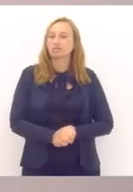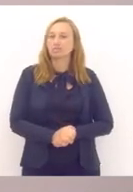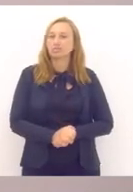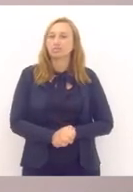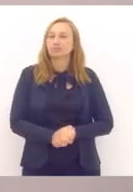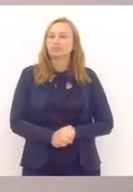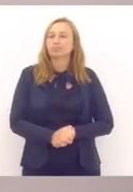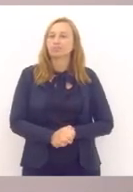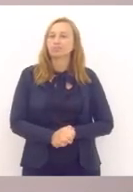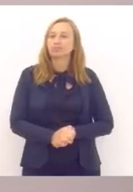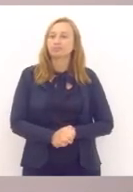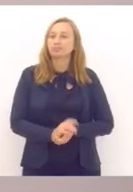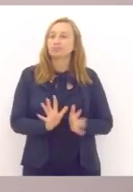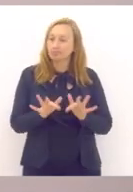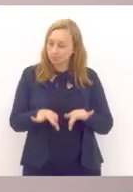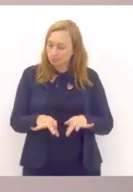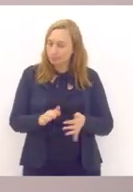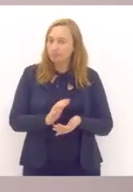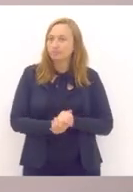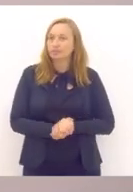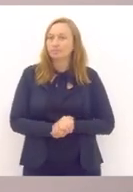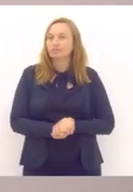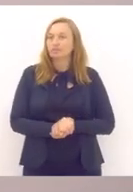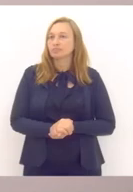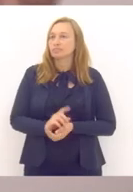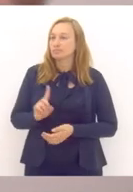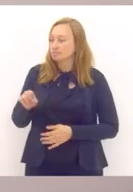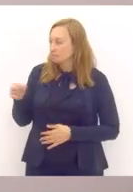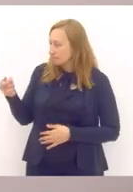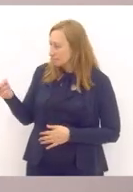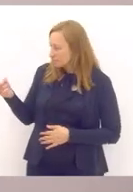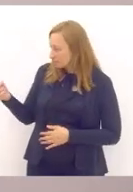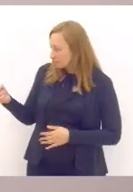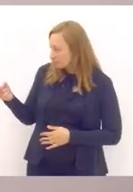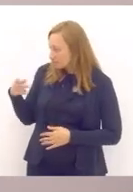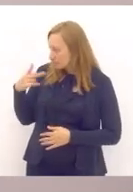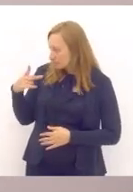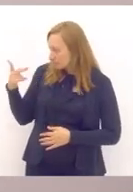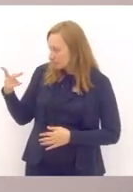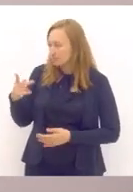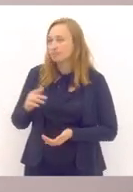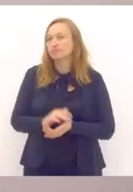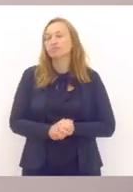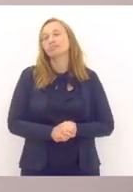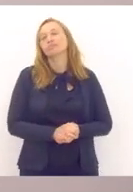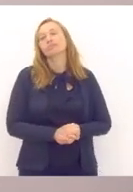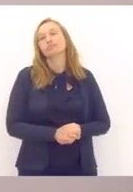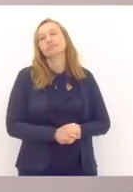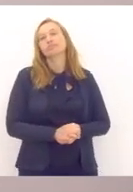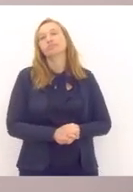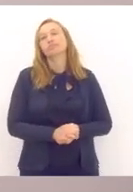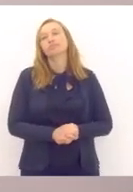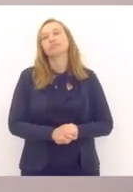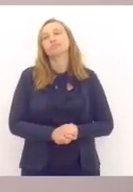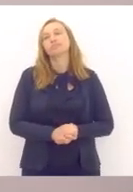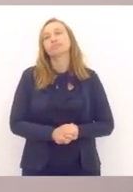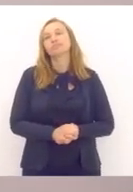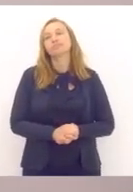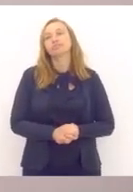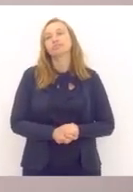E aí, eu vou fechar não, ainda porque ainda vou pegar comentário sobre as questões postas